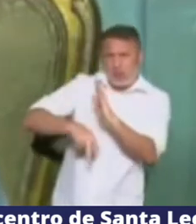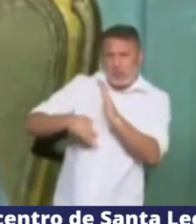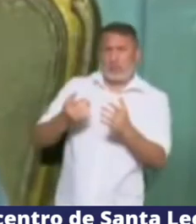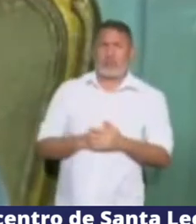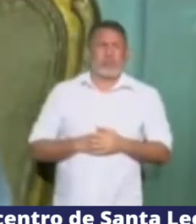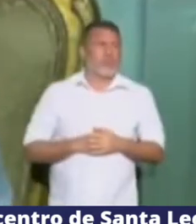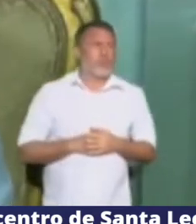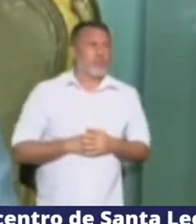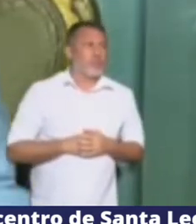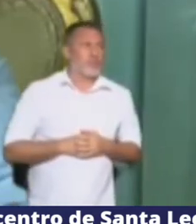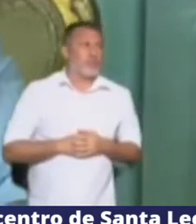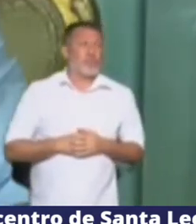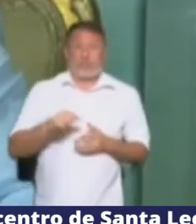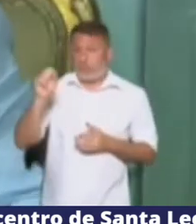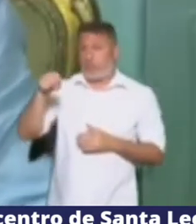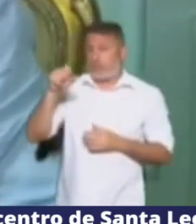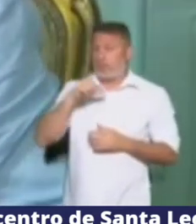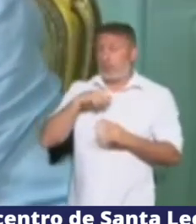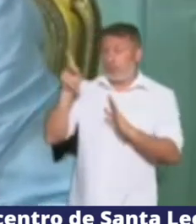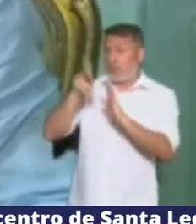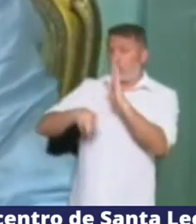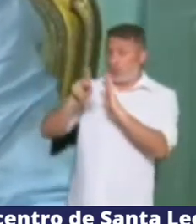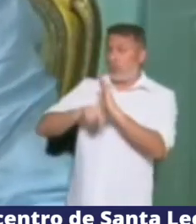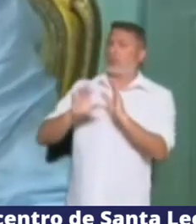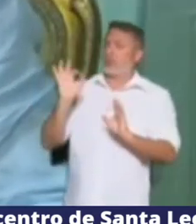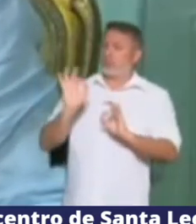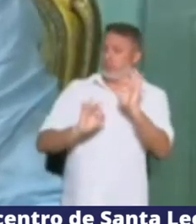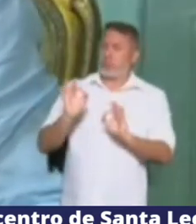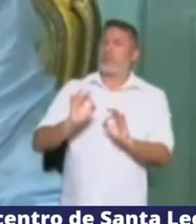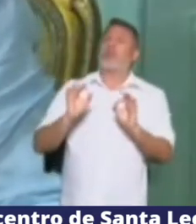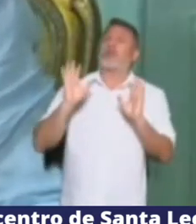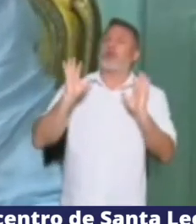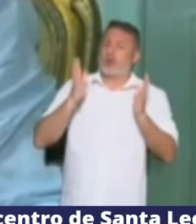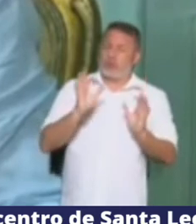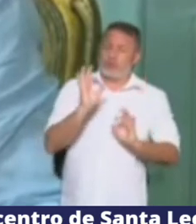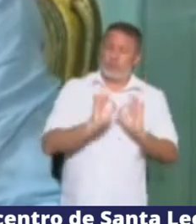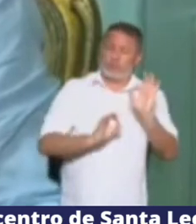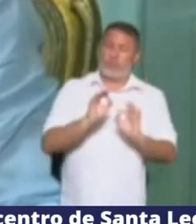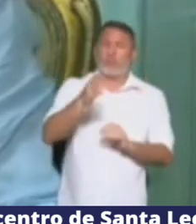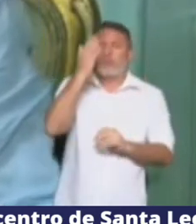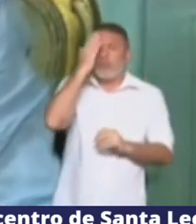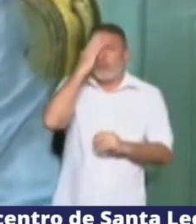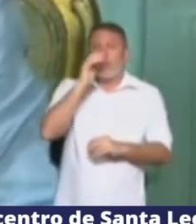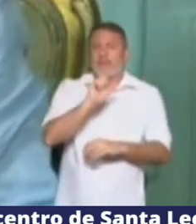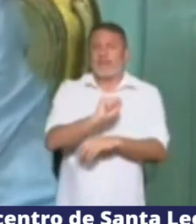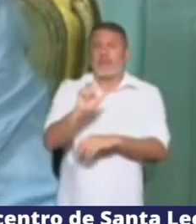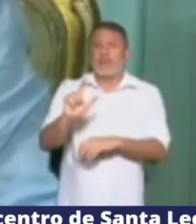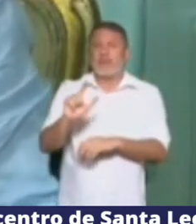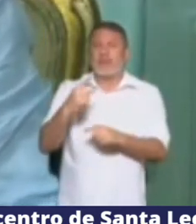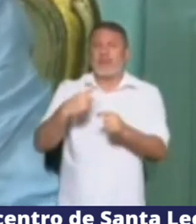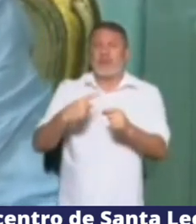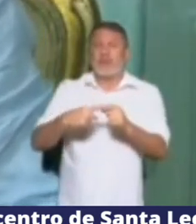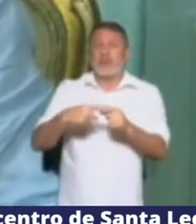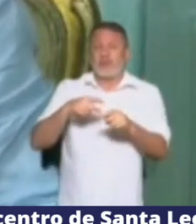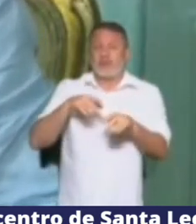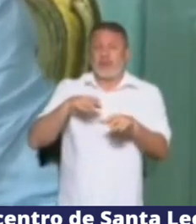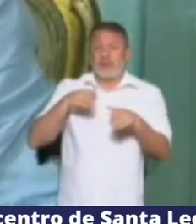Existe um projeto que está sendo elaborado. Ali, antes de chegar na Prefeitura de Santa